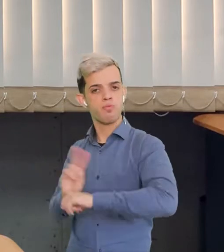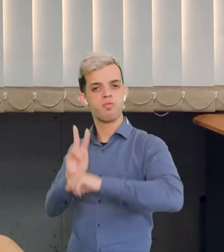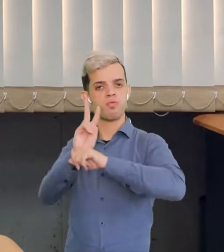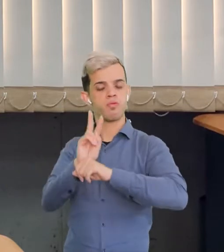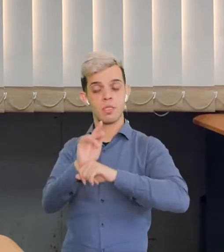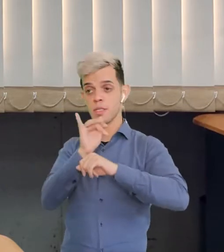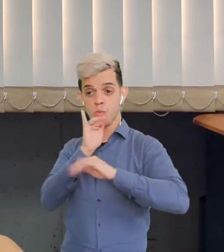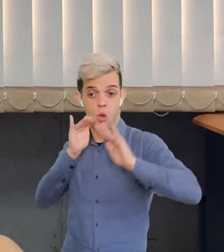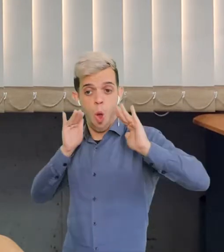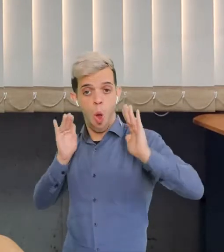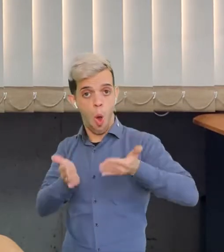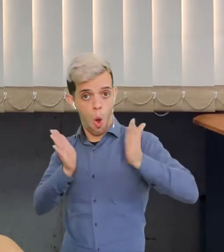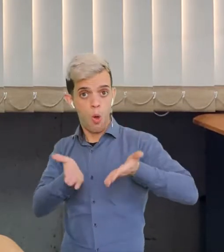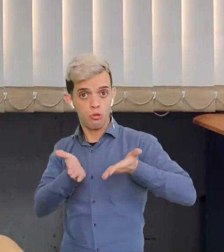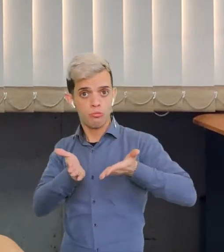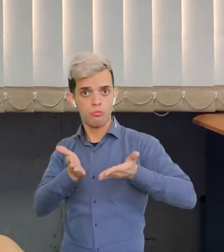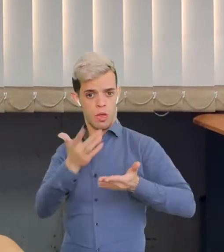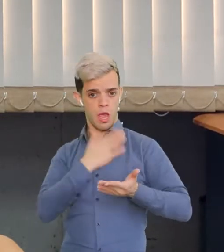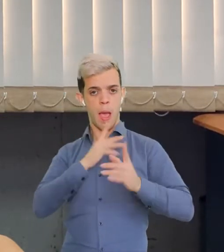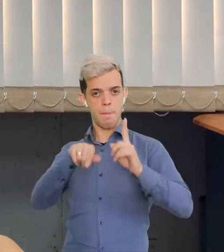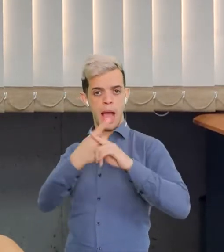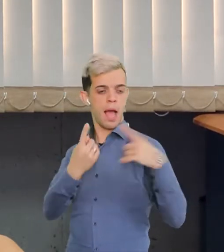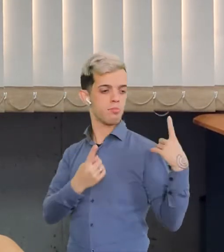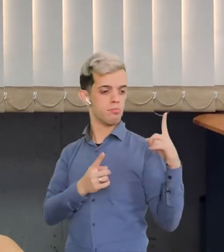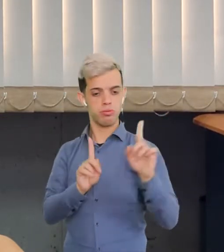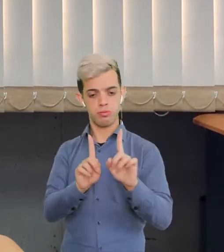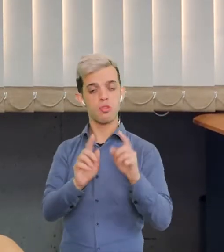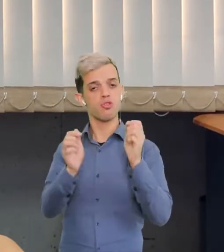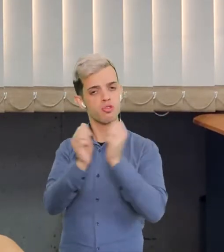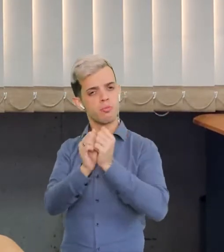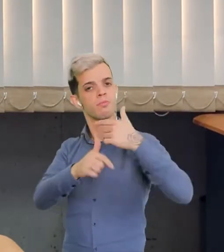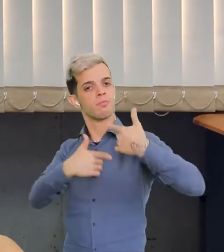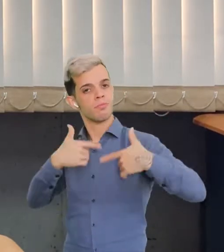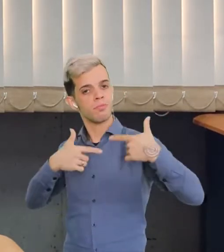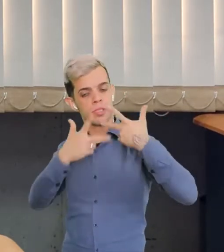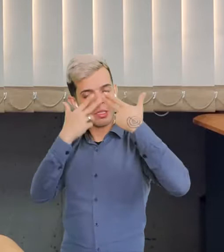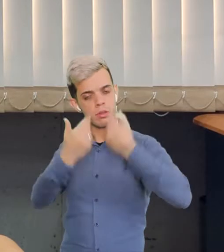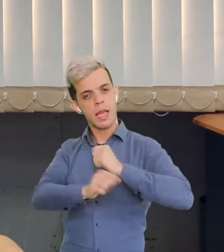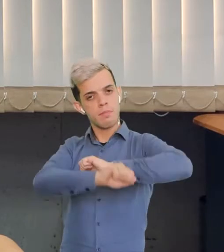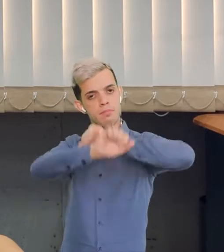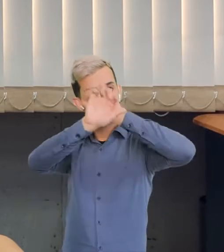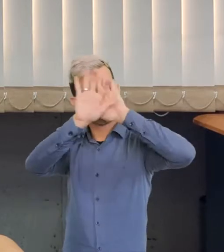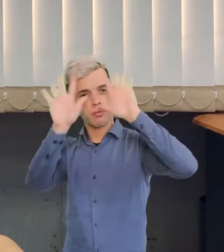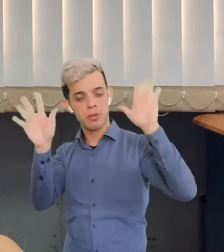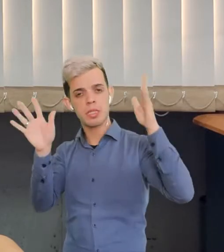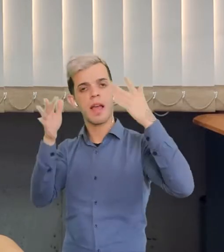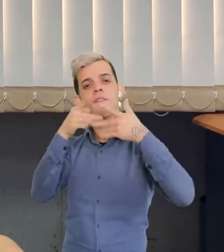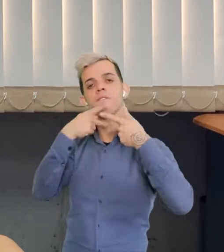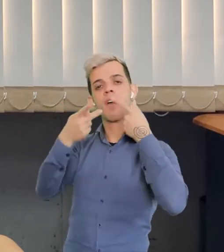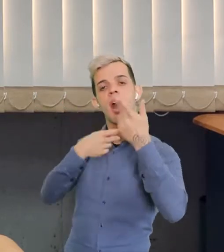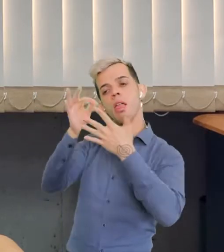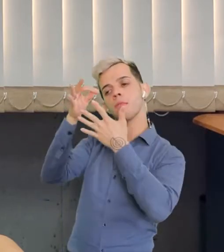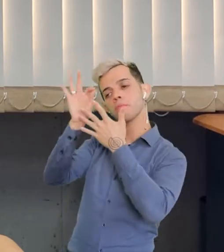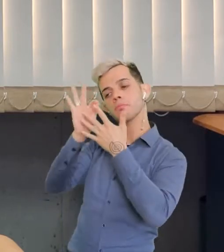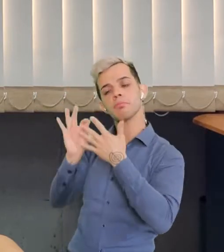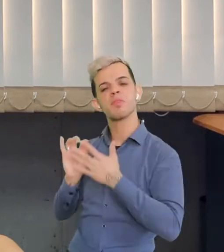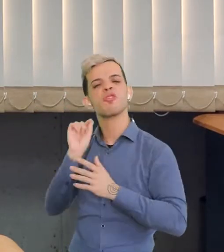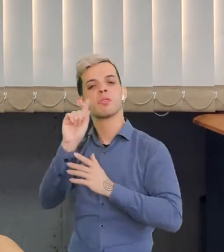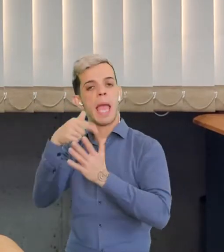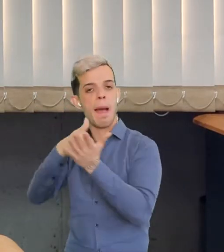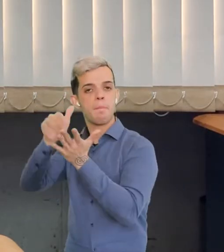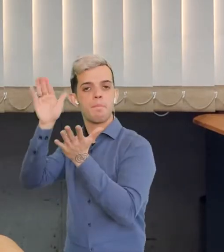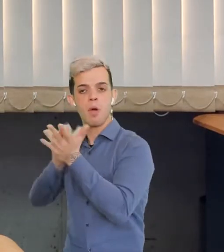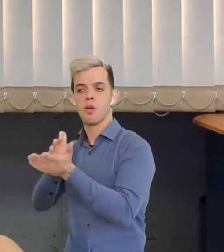ações fiscalizatórias. Hoje, então, eu e a minha colega, estamos aqui para falar um